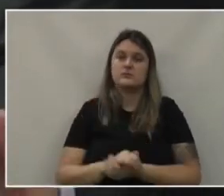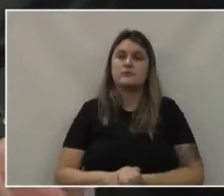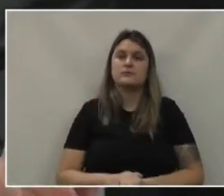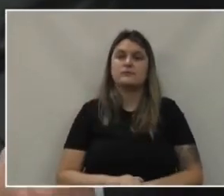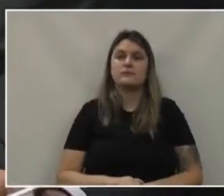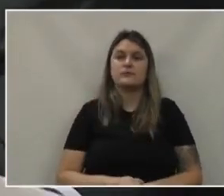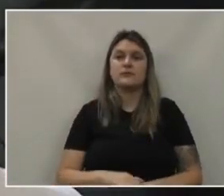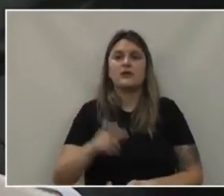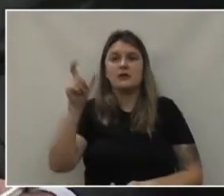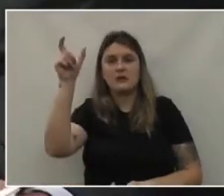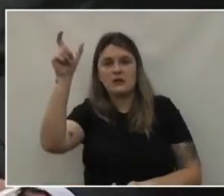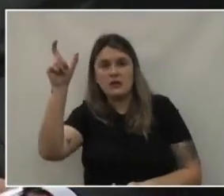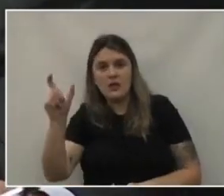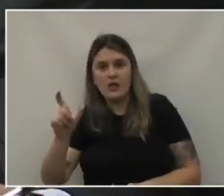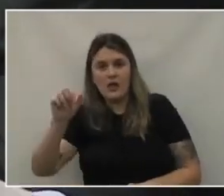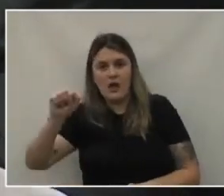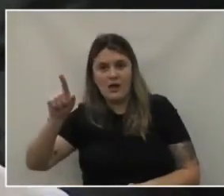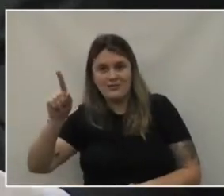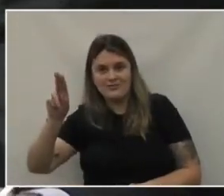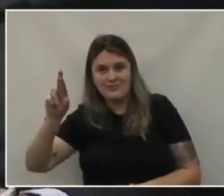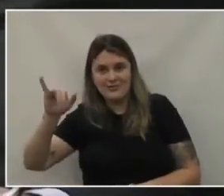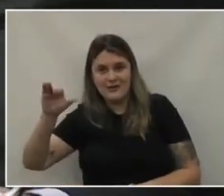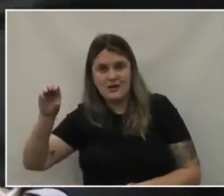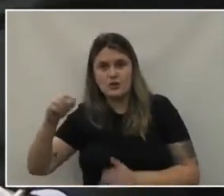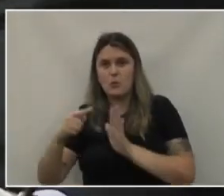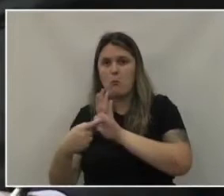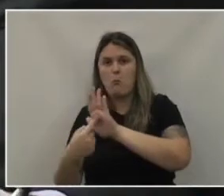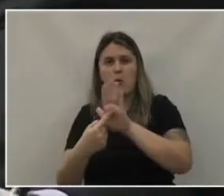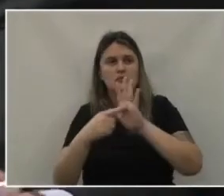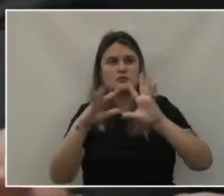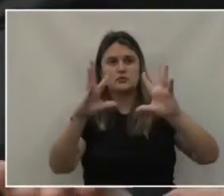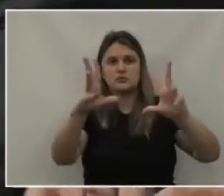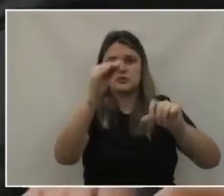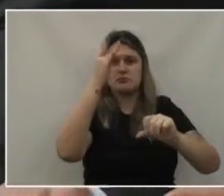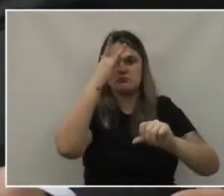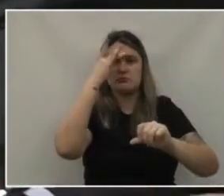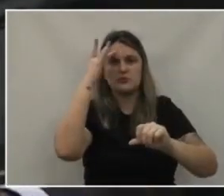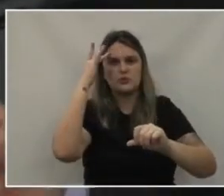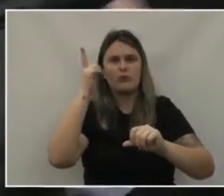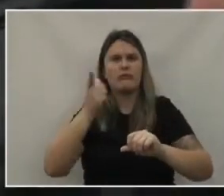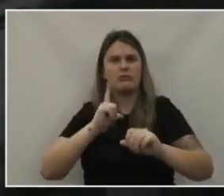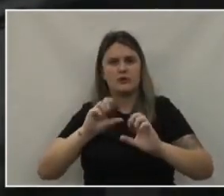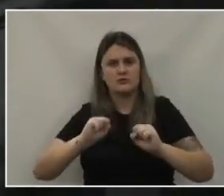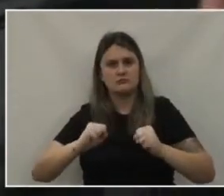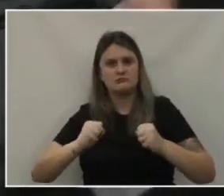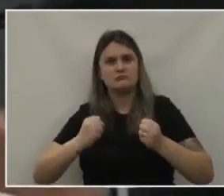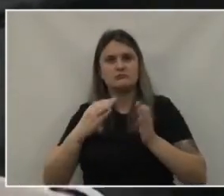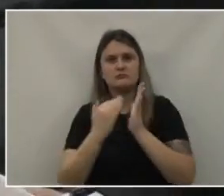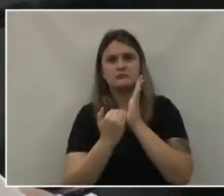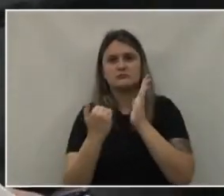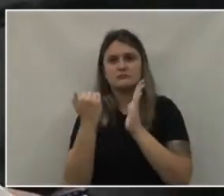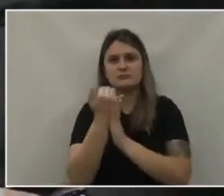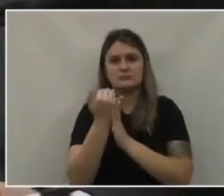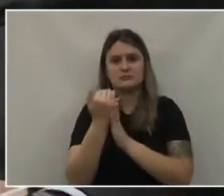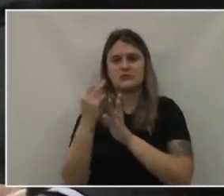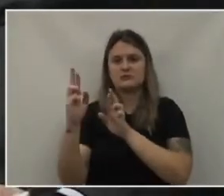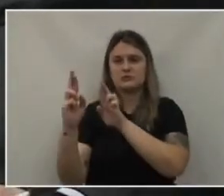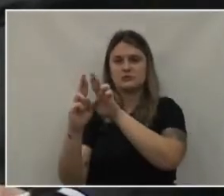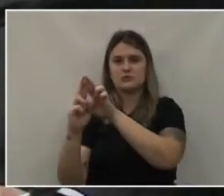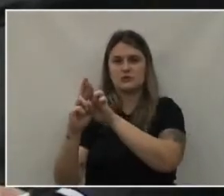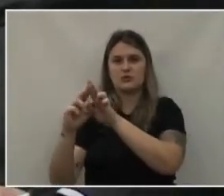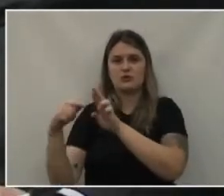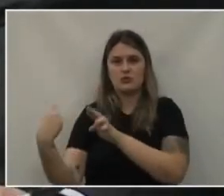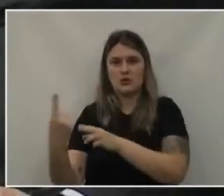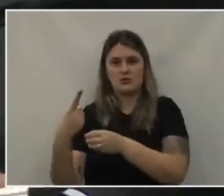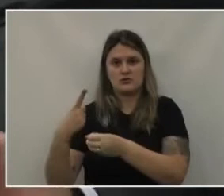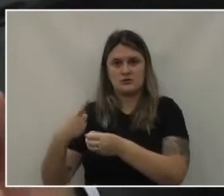tem nessa moção, mostra para todos o que é superação. Representou nossa